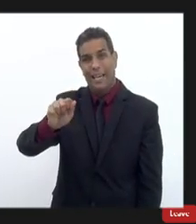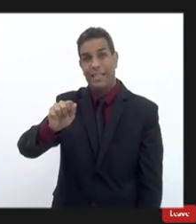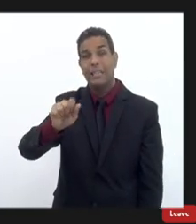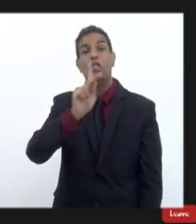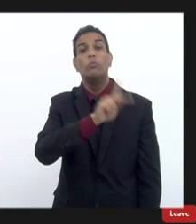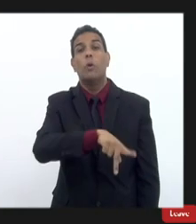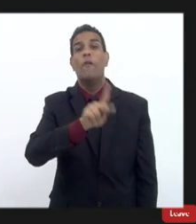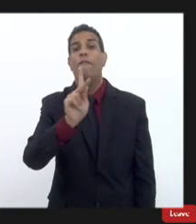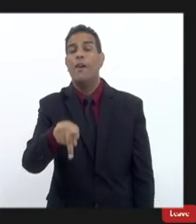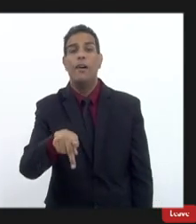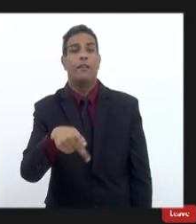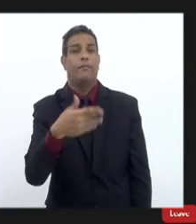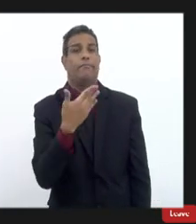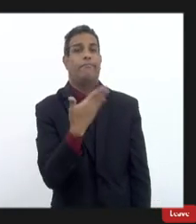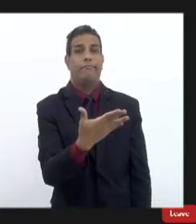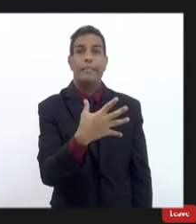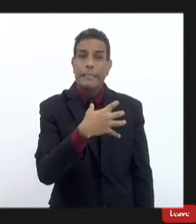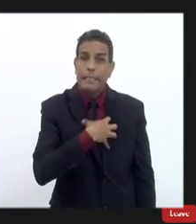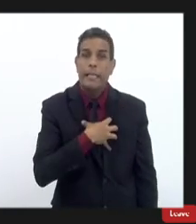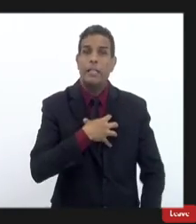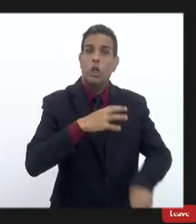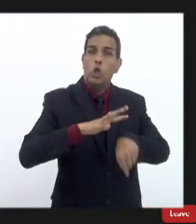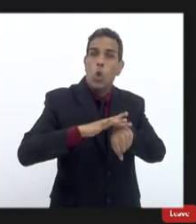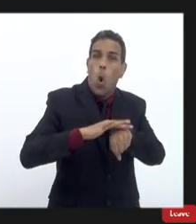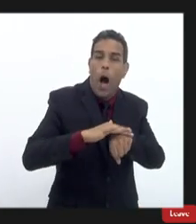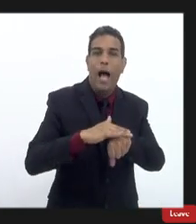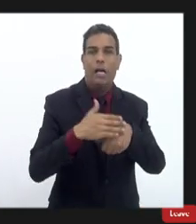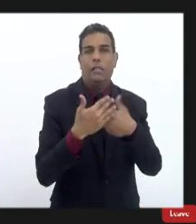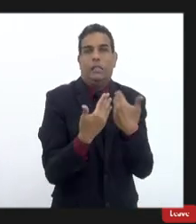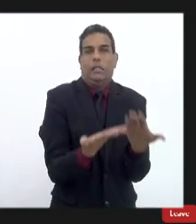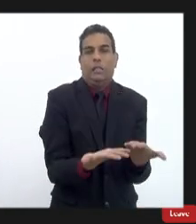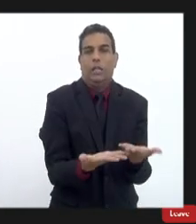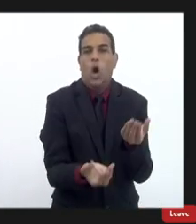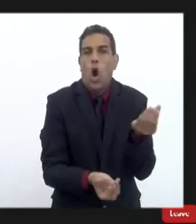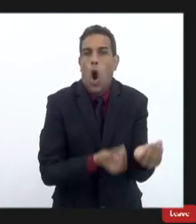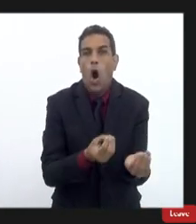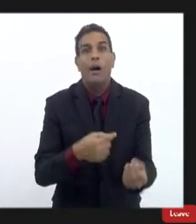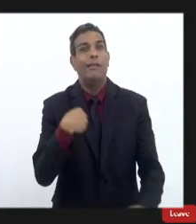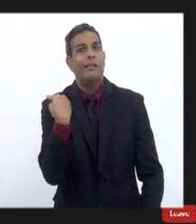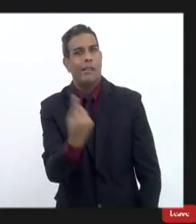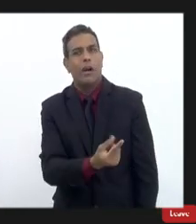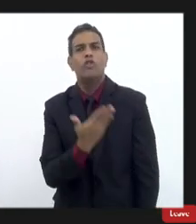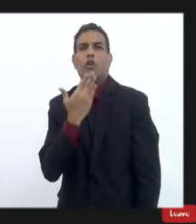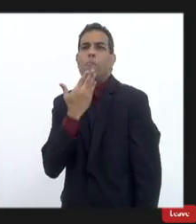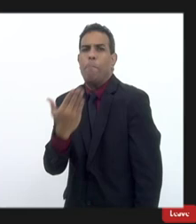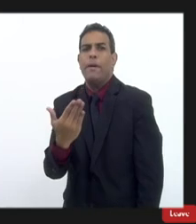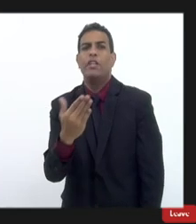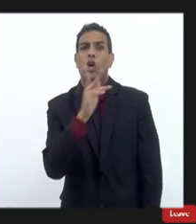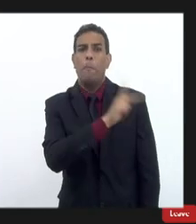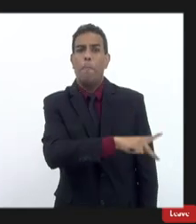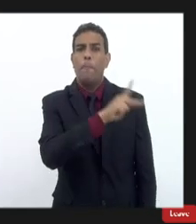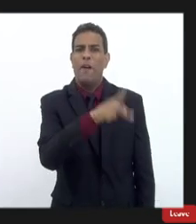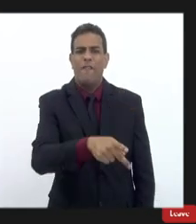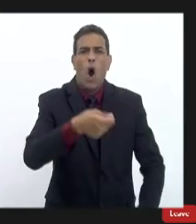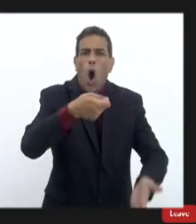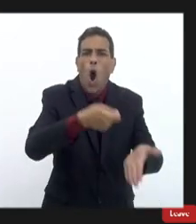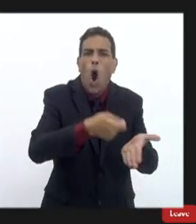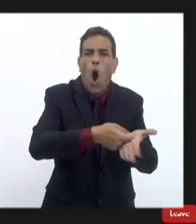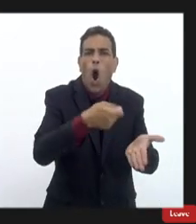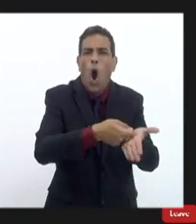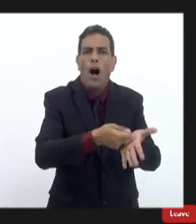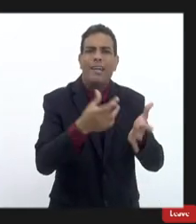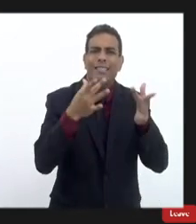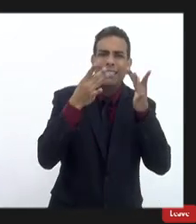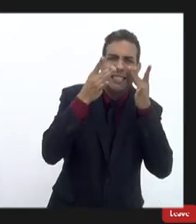da educação que apresentam comorbidades, né? Nós reivindicamos que esses profissionais eles não sejam obrigados a retornar